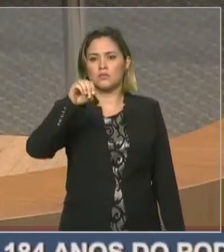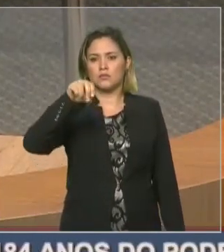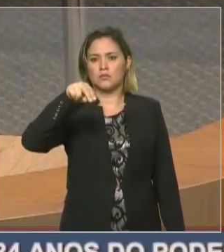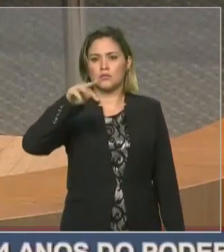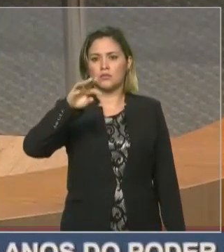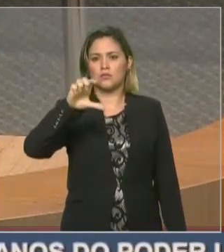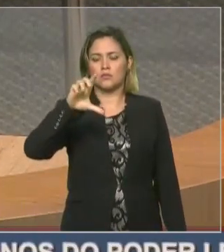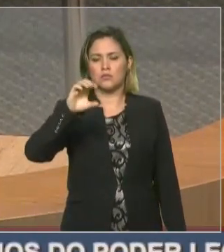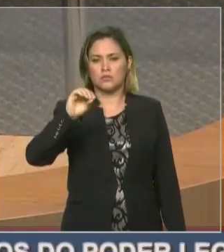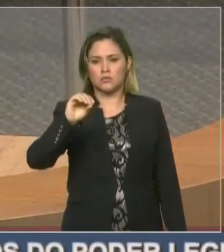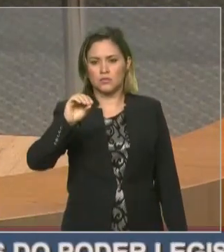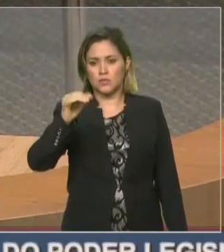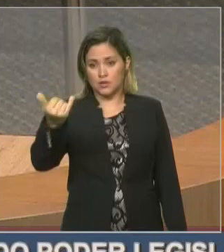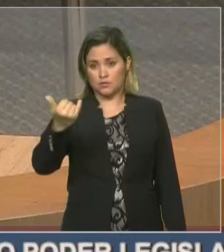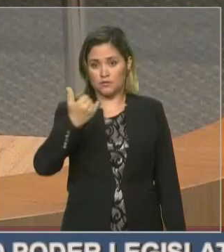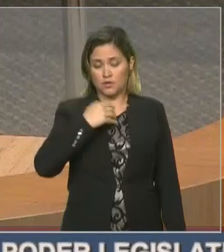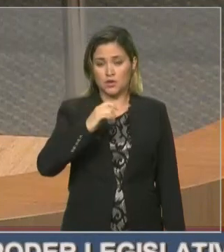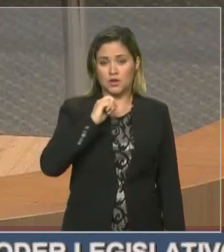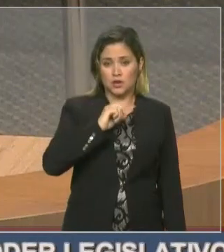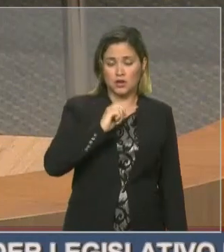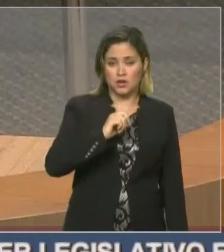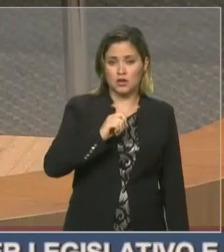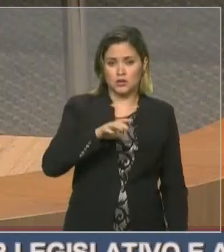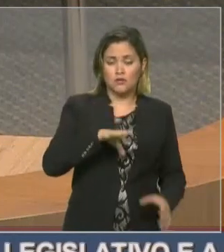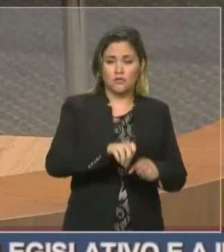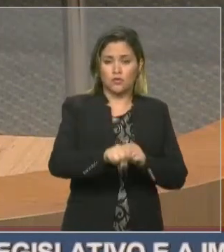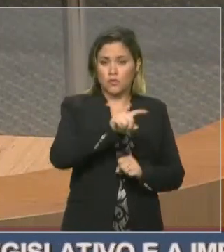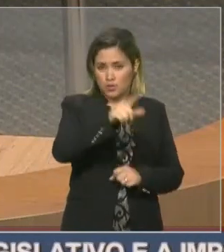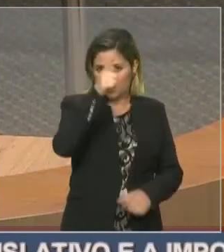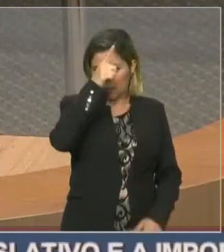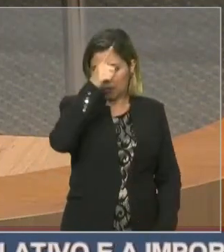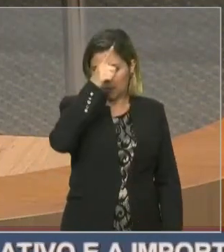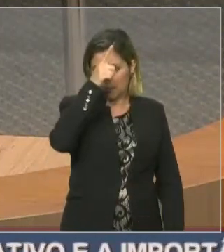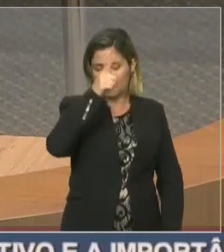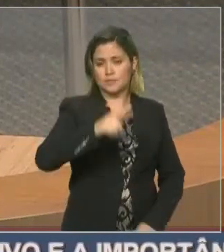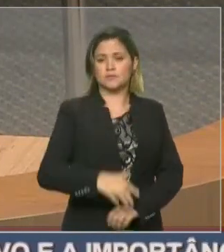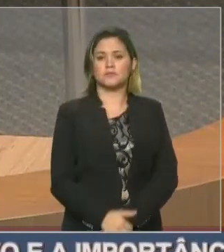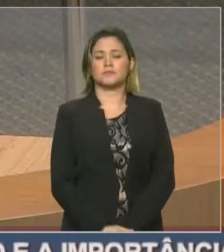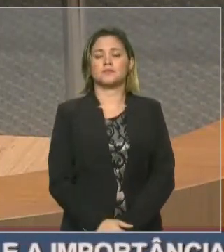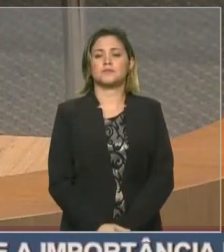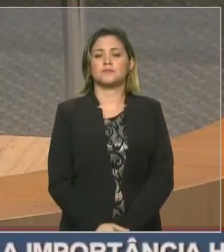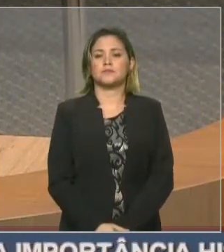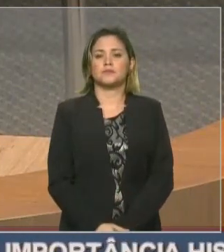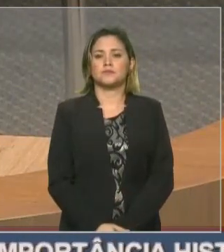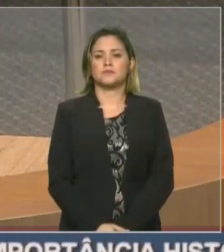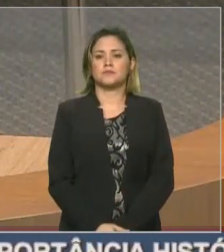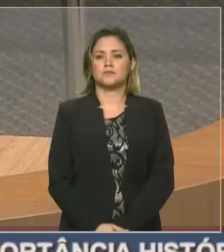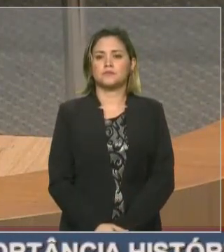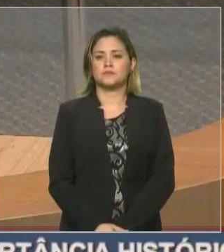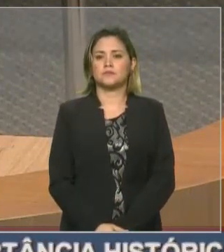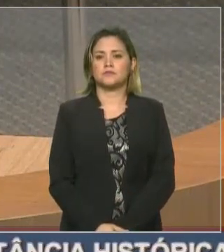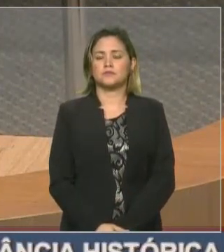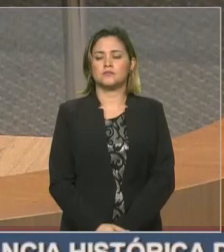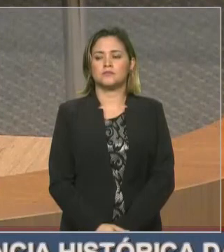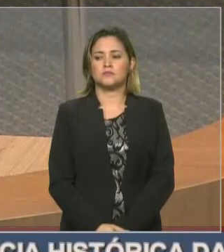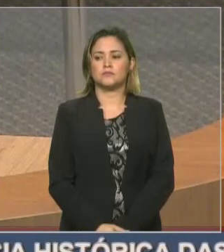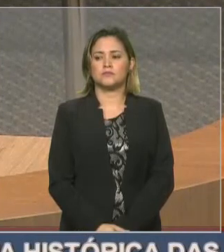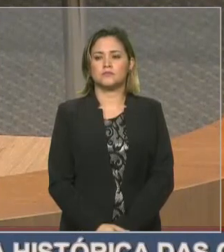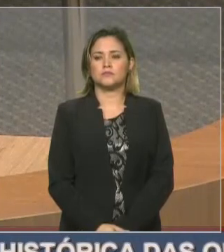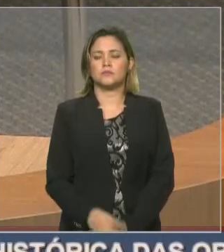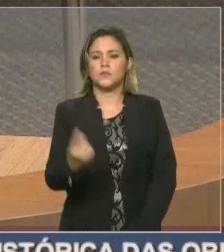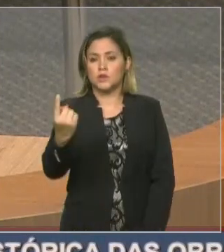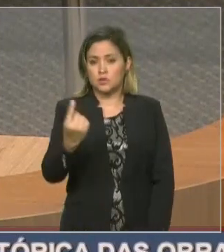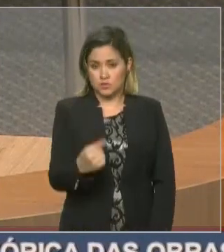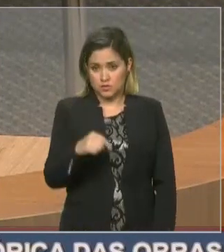que João Lisboa se formou lá. João Lisboa, quando veio para a nossa Assembleia Constituinte, ele